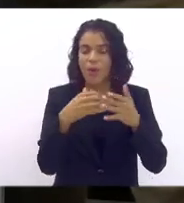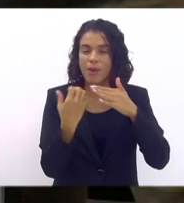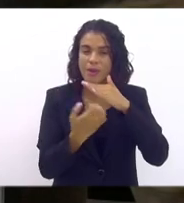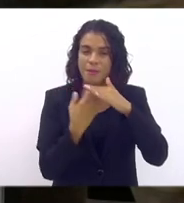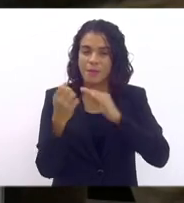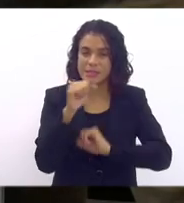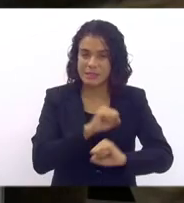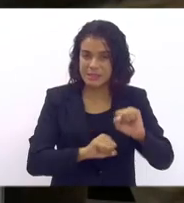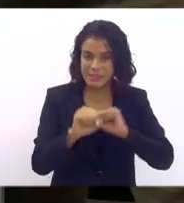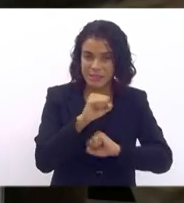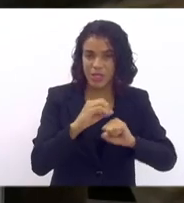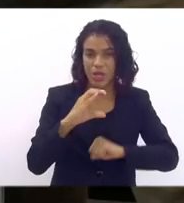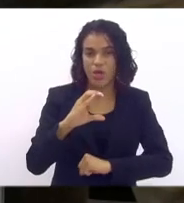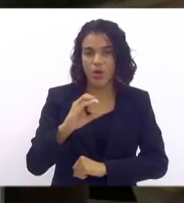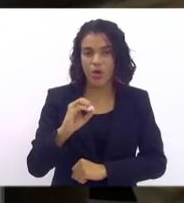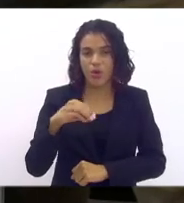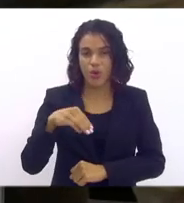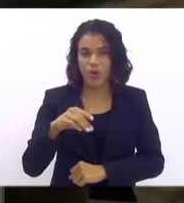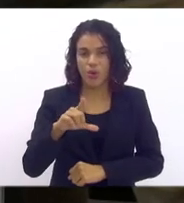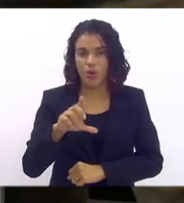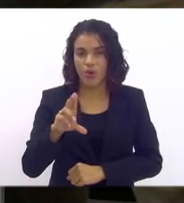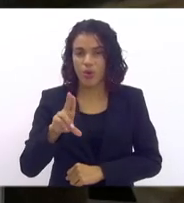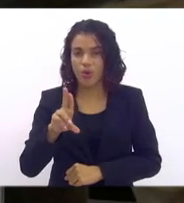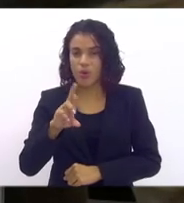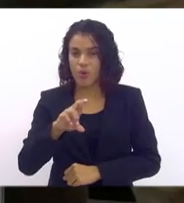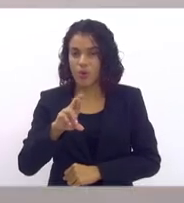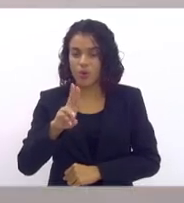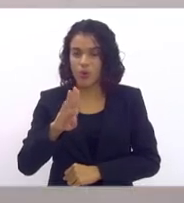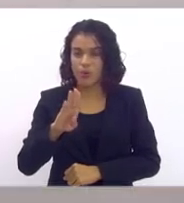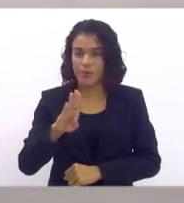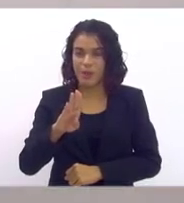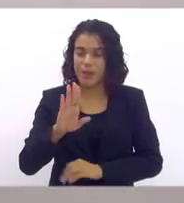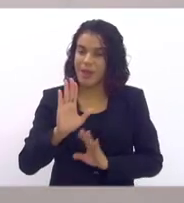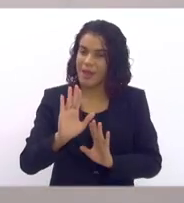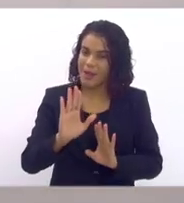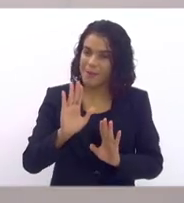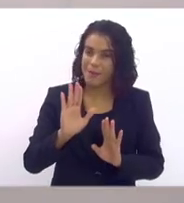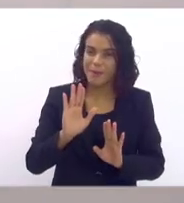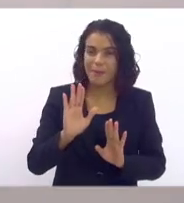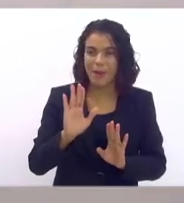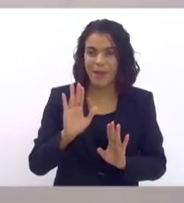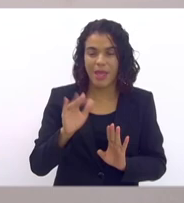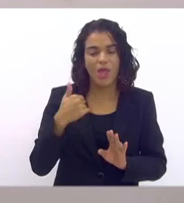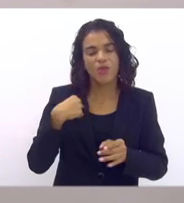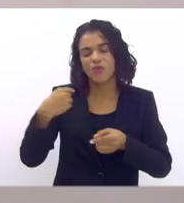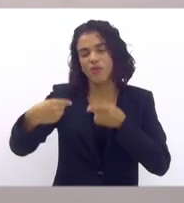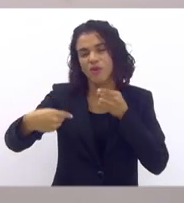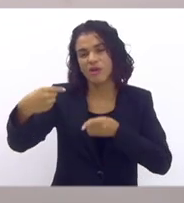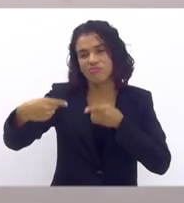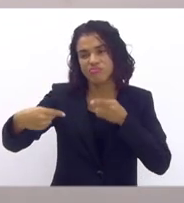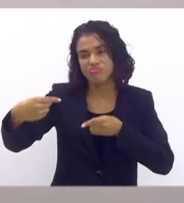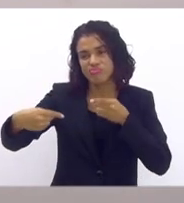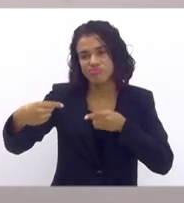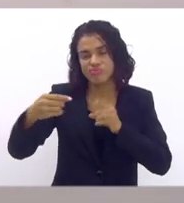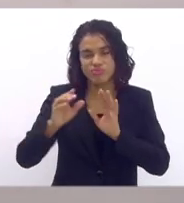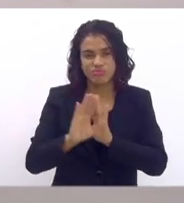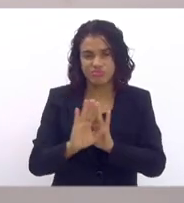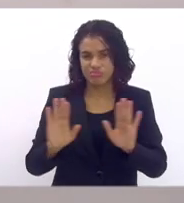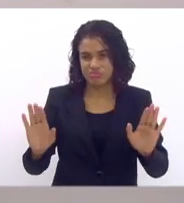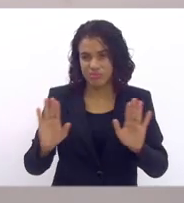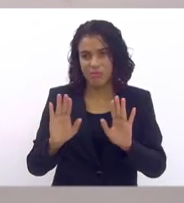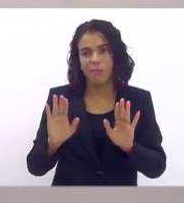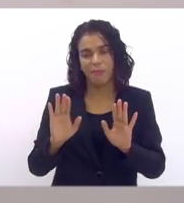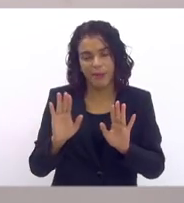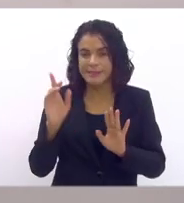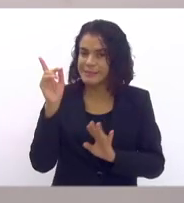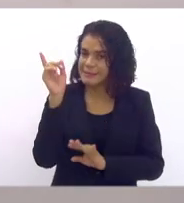de limpesa não precisaria previamente ter um acordo Pera aí que iso é uma forçação deou eu não vou ficar discutindo J uma forção